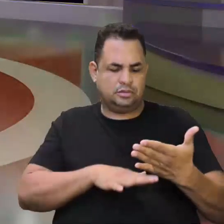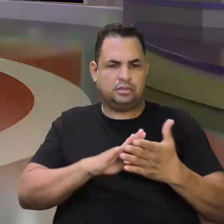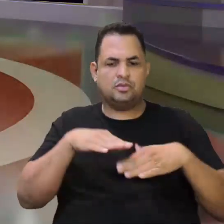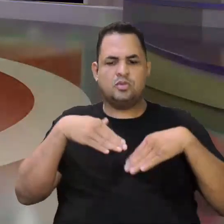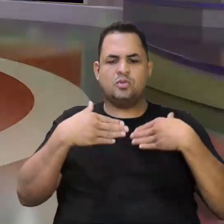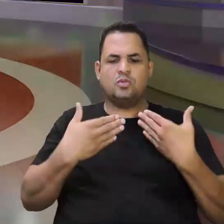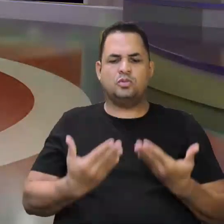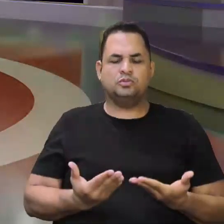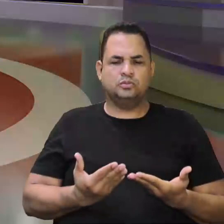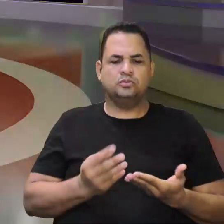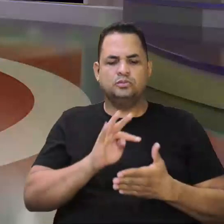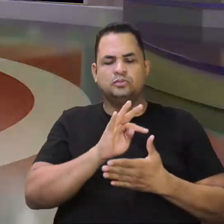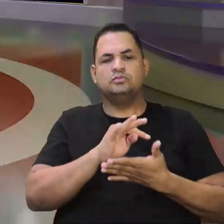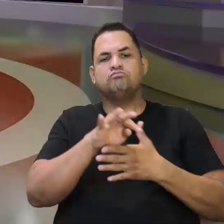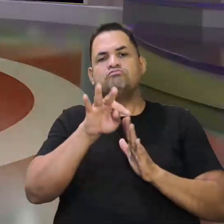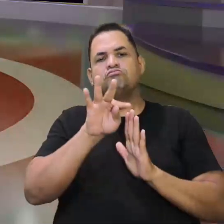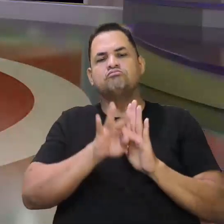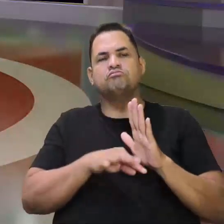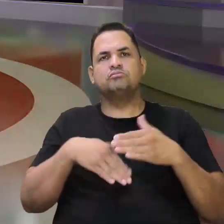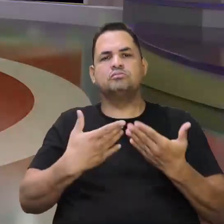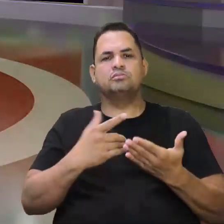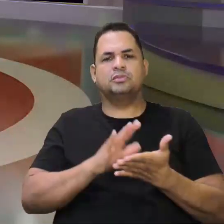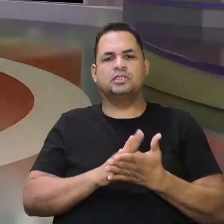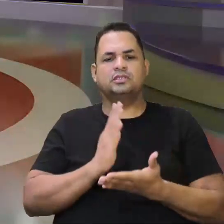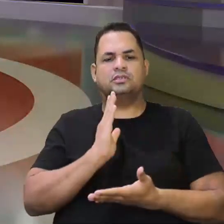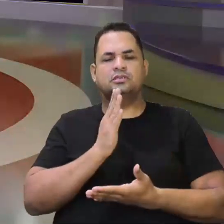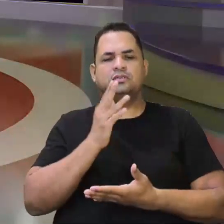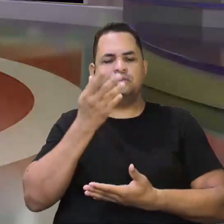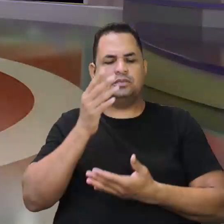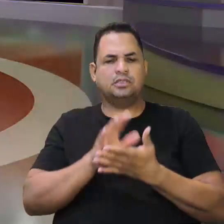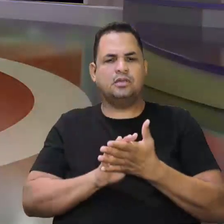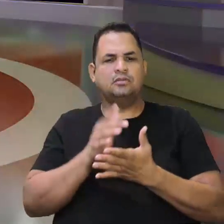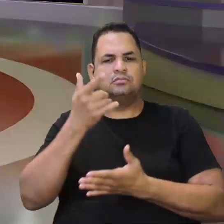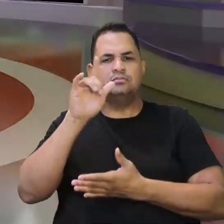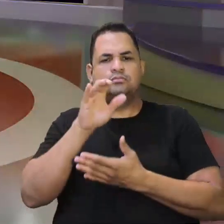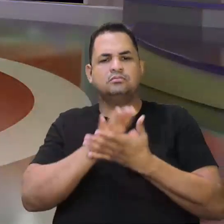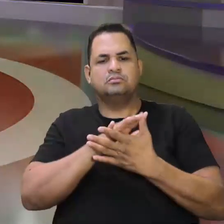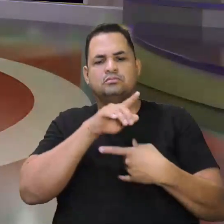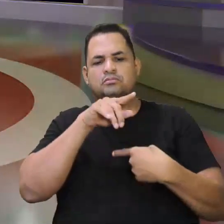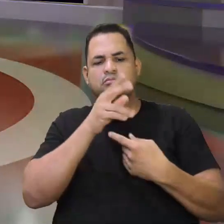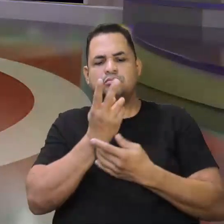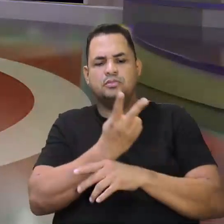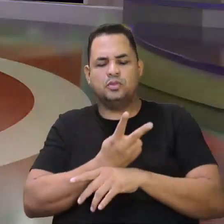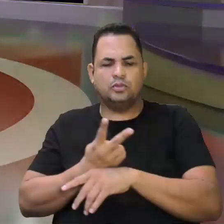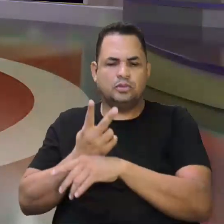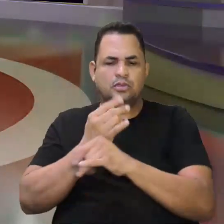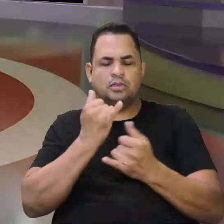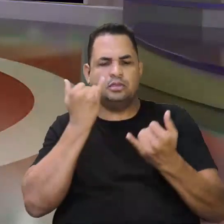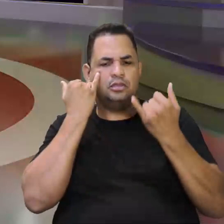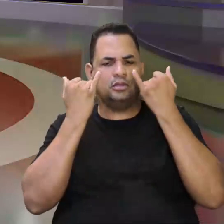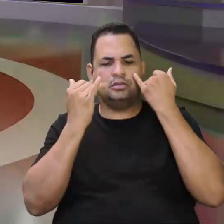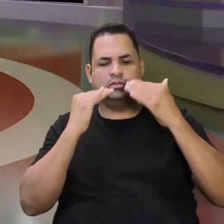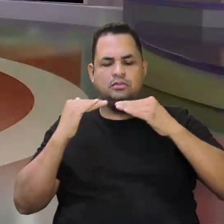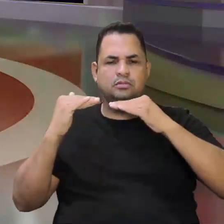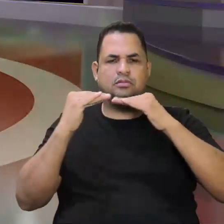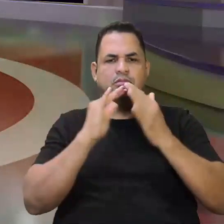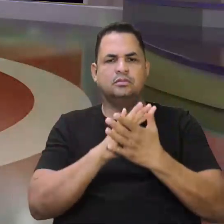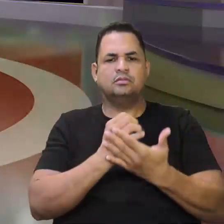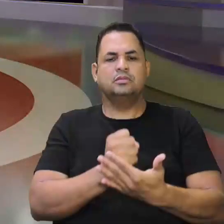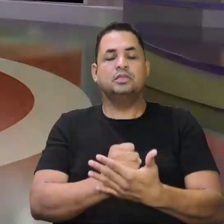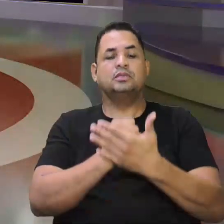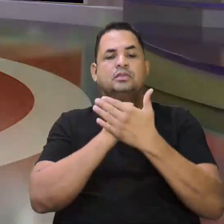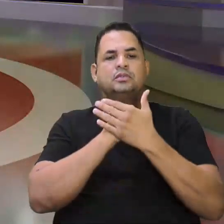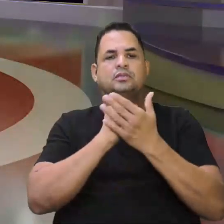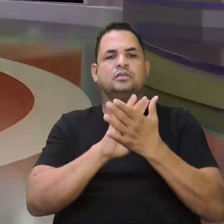Que tipo de texto você está lidando, porque assim você já consegue buscar informações padrões que vão te ajudar